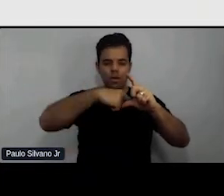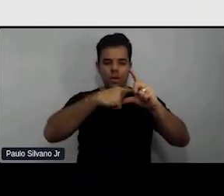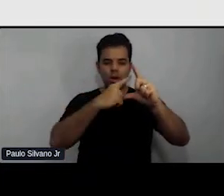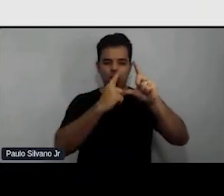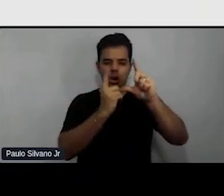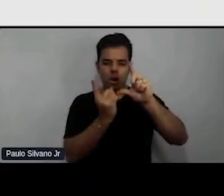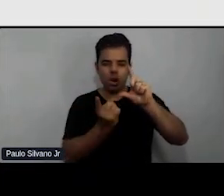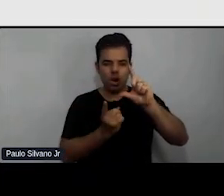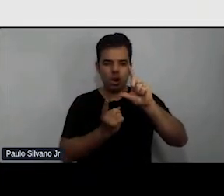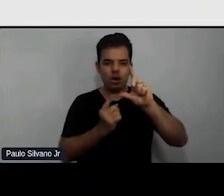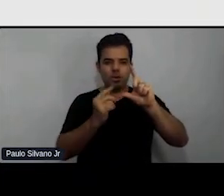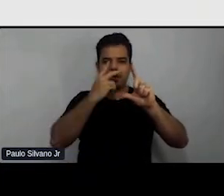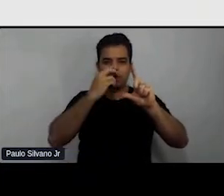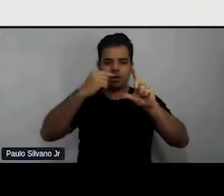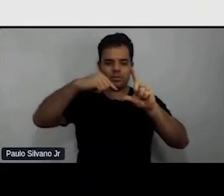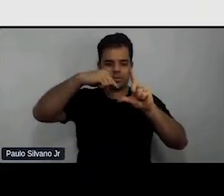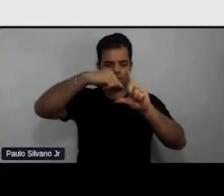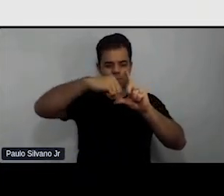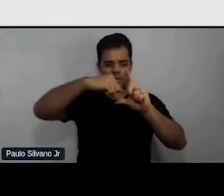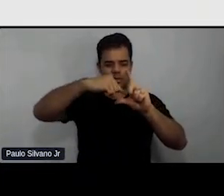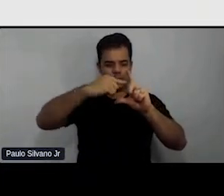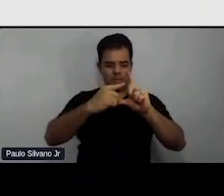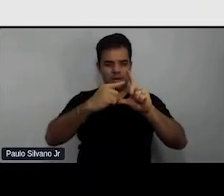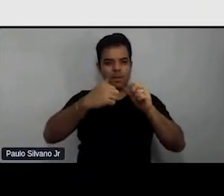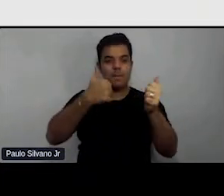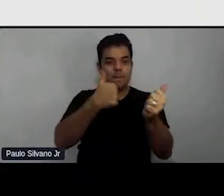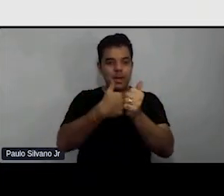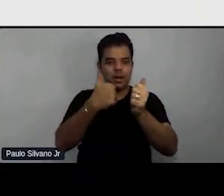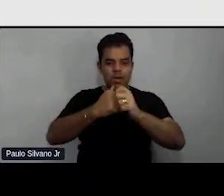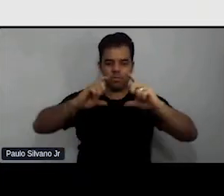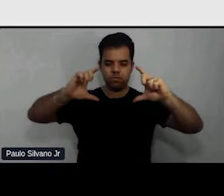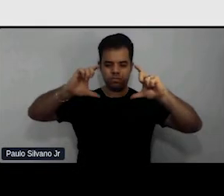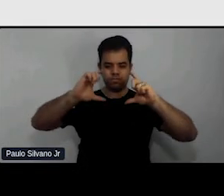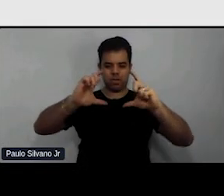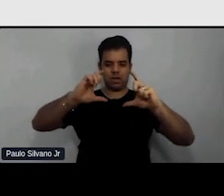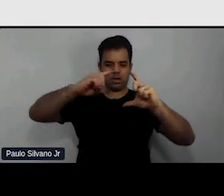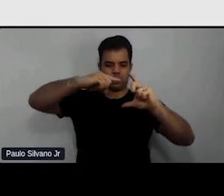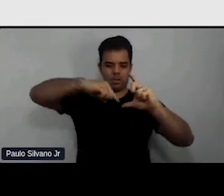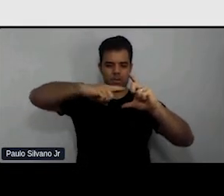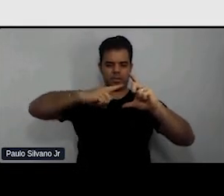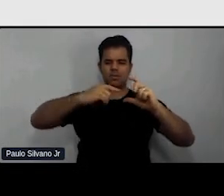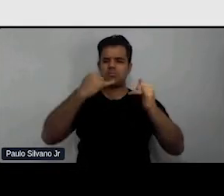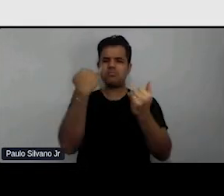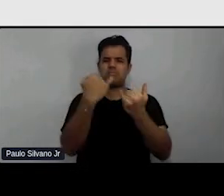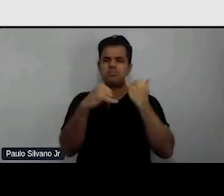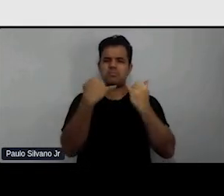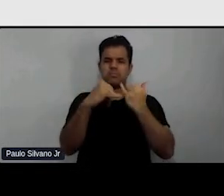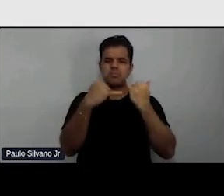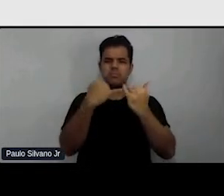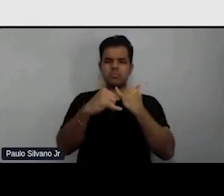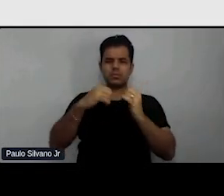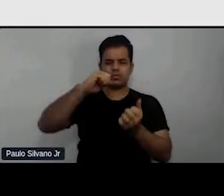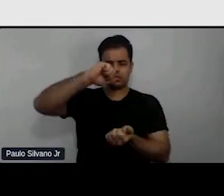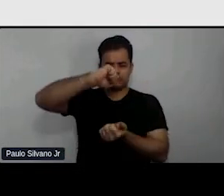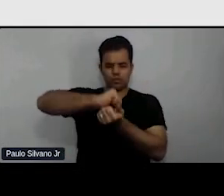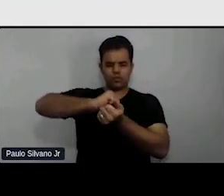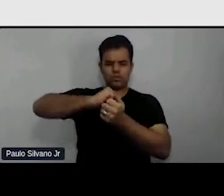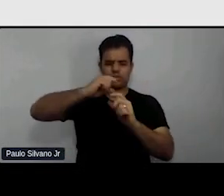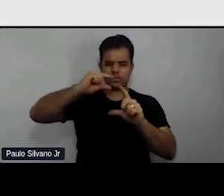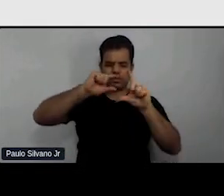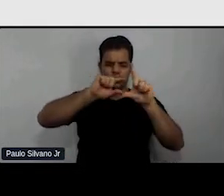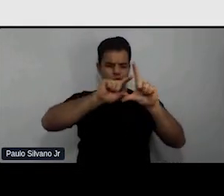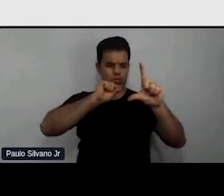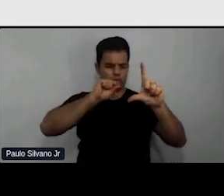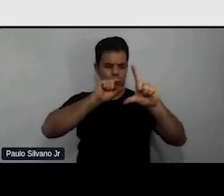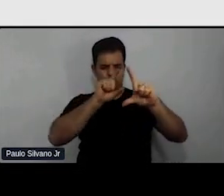cores que estão uma do lado da outra, elas têm um baixo contraste entre elas. Se você utilizar essas cores juntas fica realmente